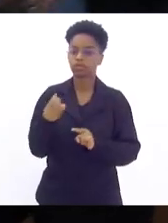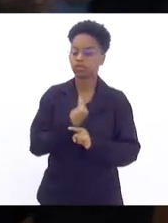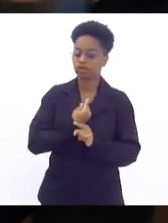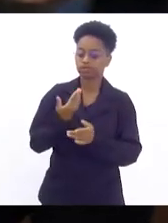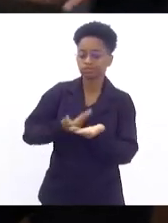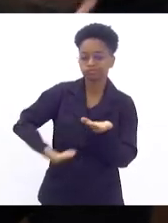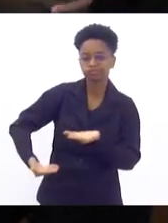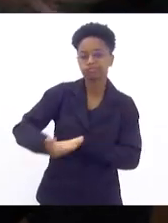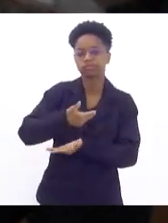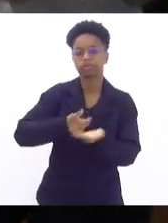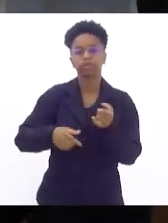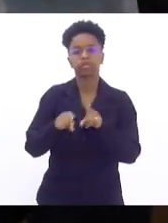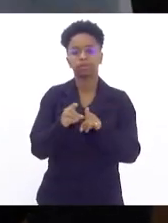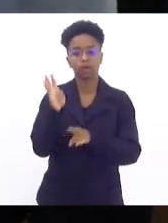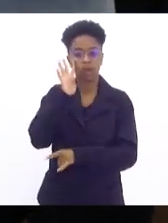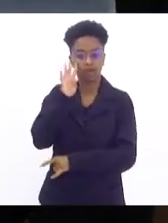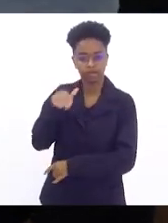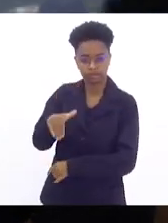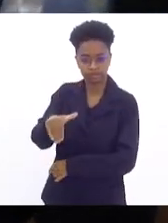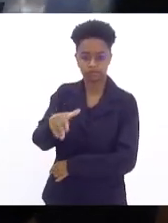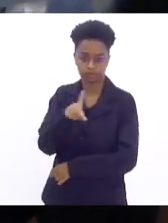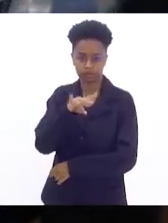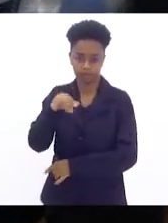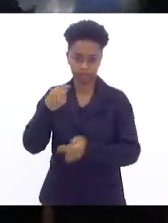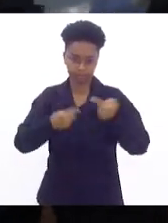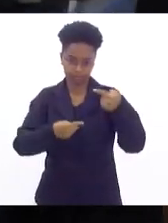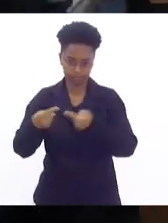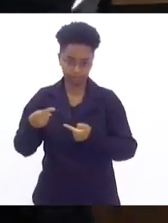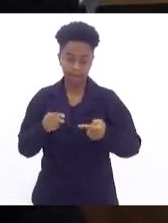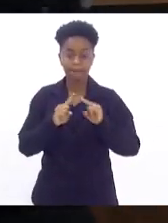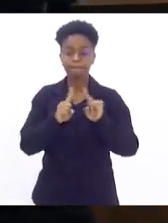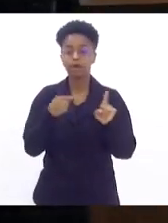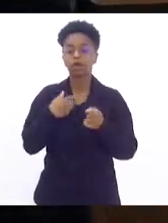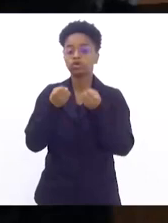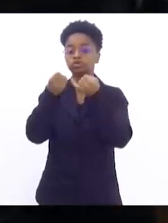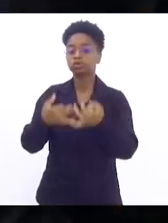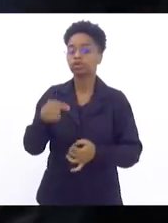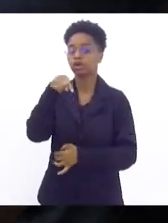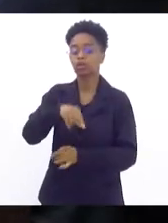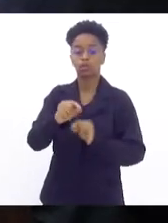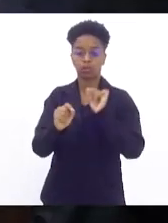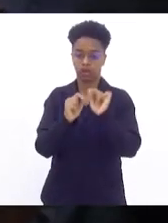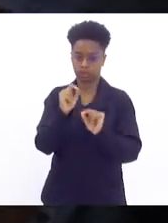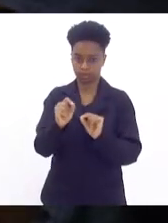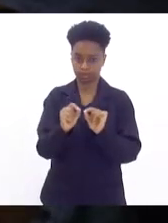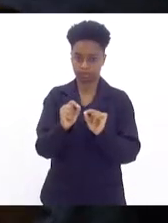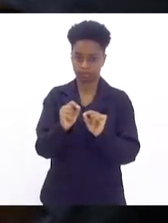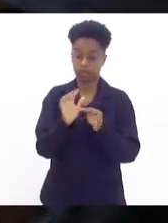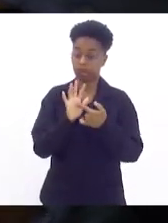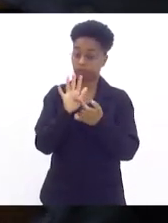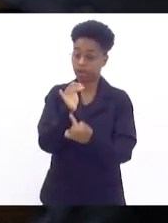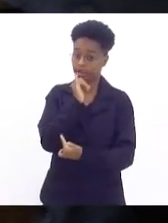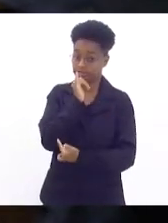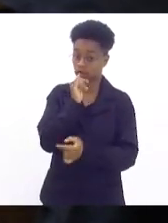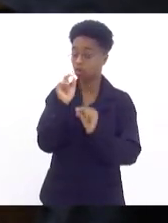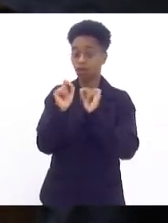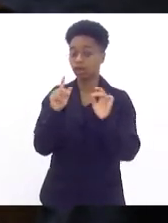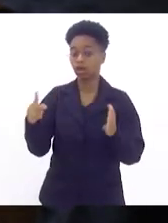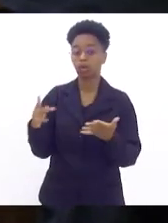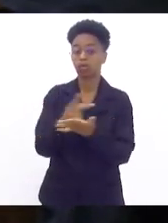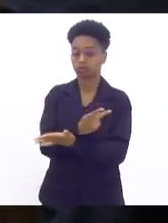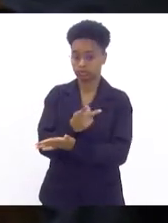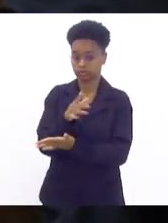tem tratado isso e vai tratar na próxima quarta-feira Mas o que eu faço menção aqui Presidente é o seguinte a exemplo do que aconteceu com as frentes